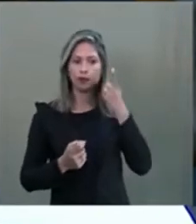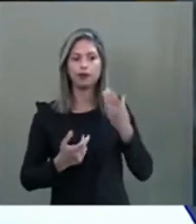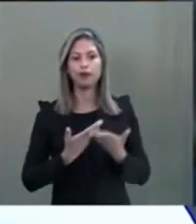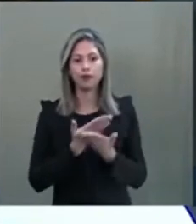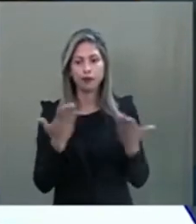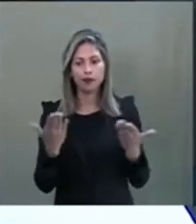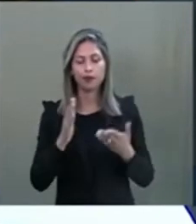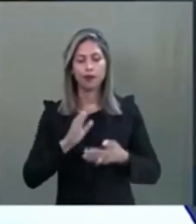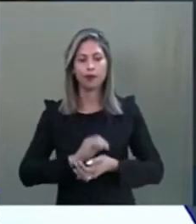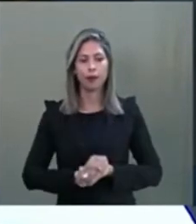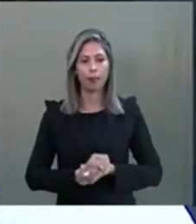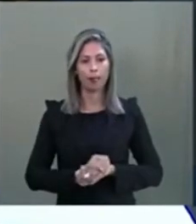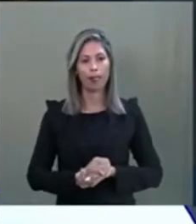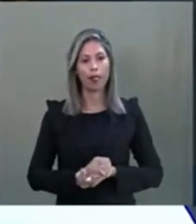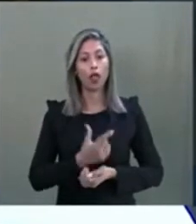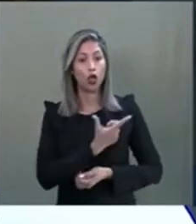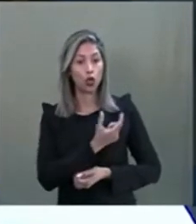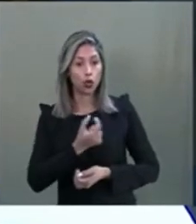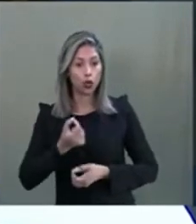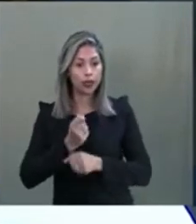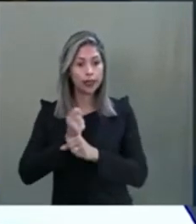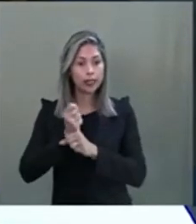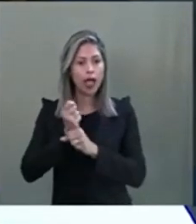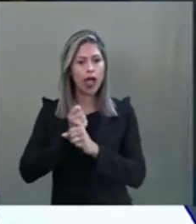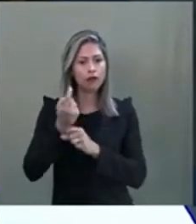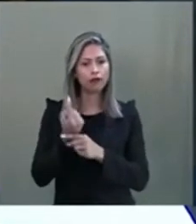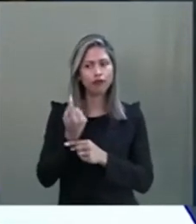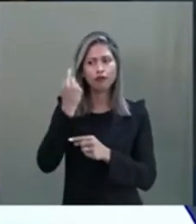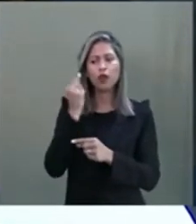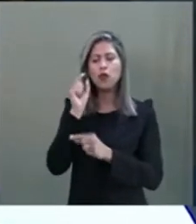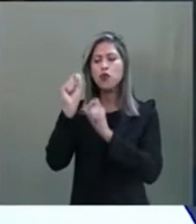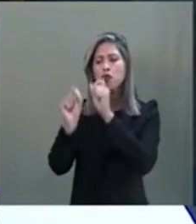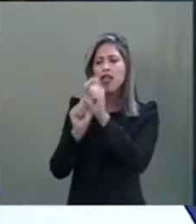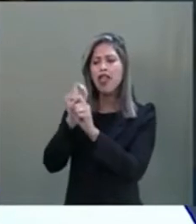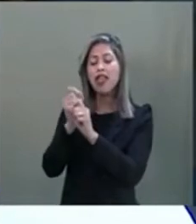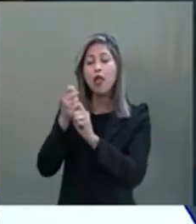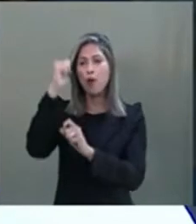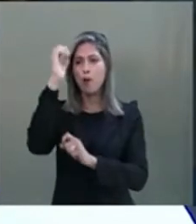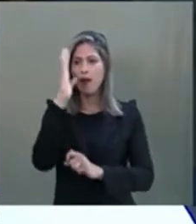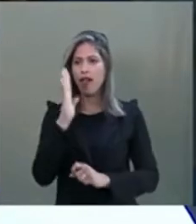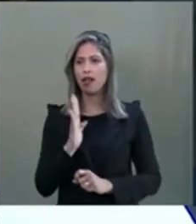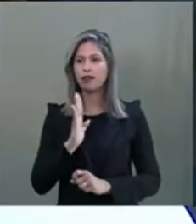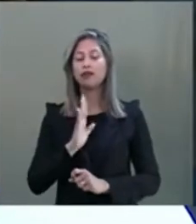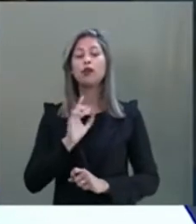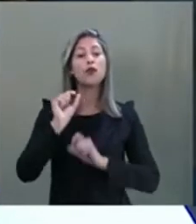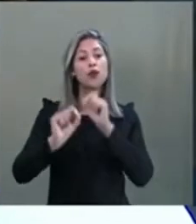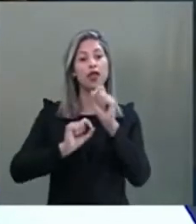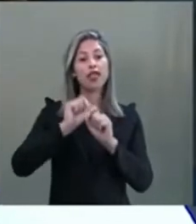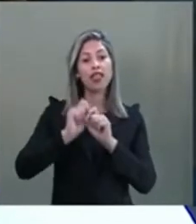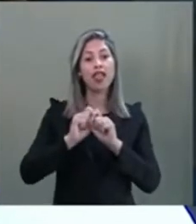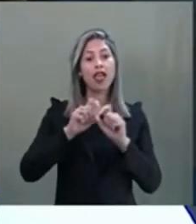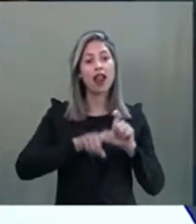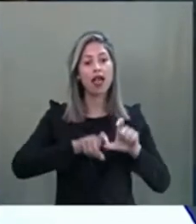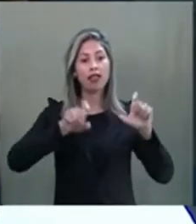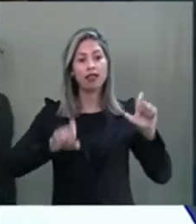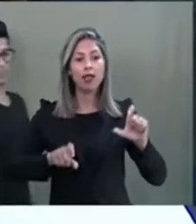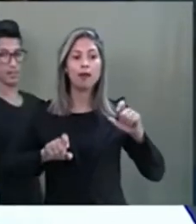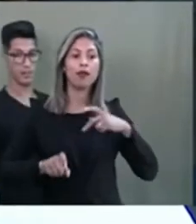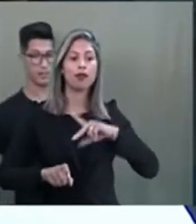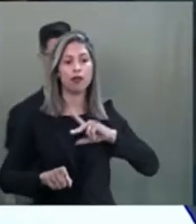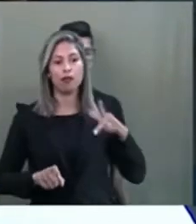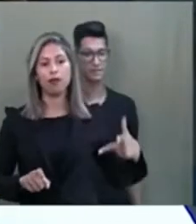há 200 anos, o Brasil se tornava independente de Portugal e inaugurava